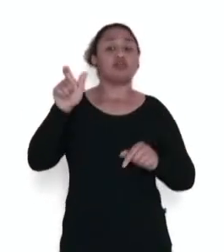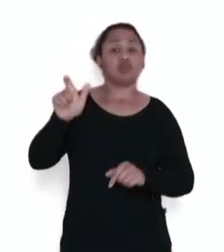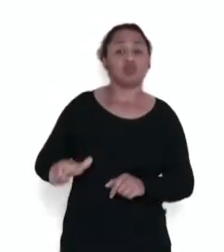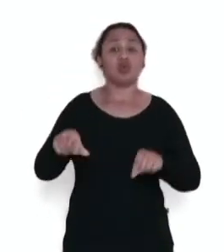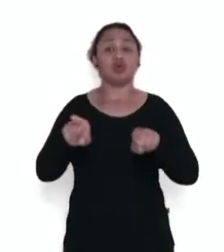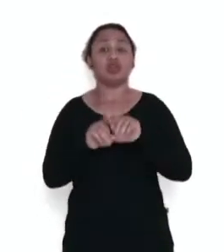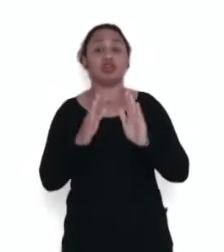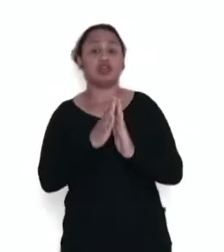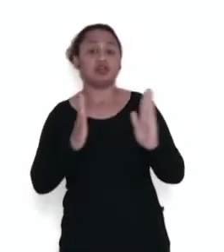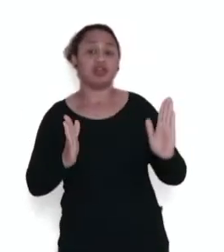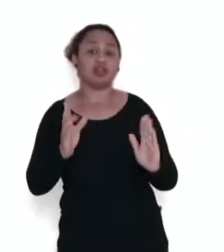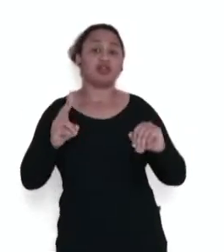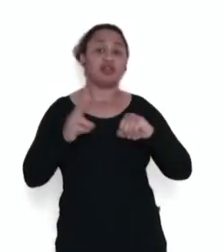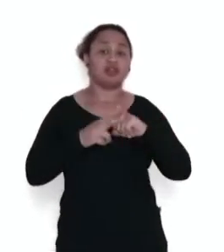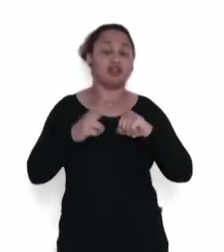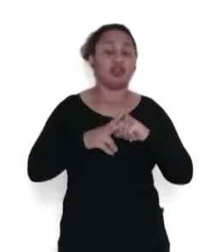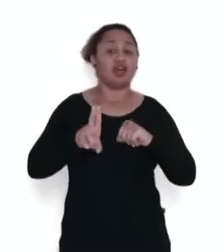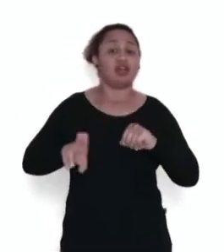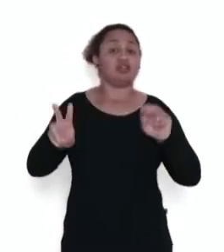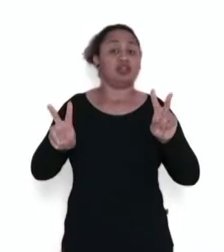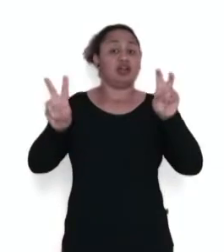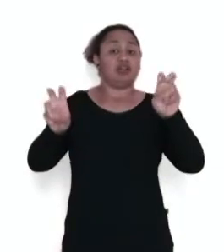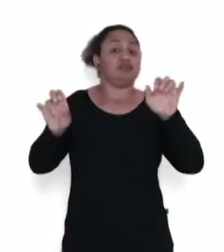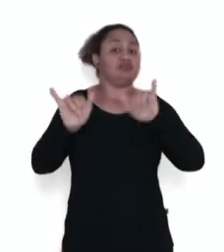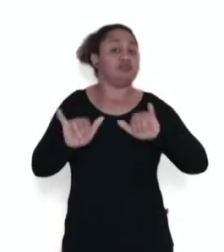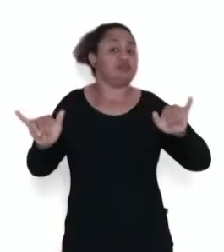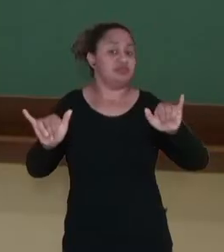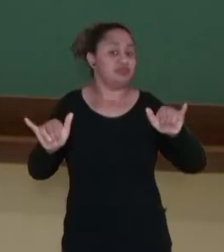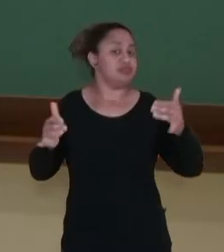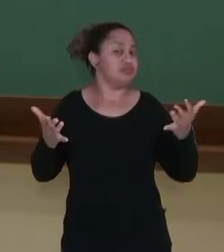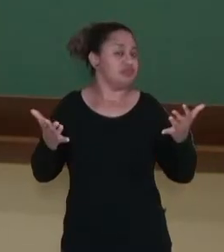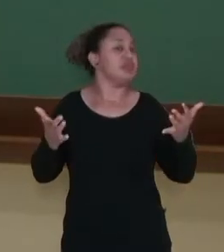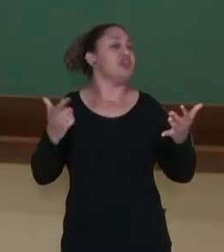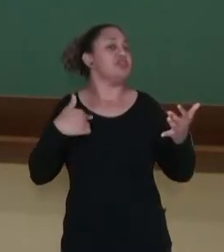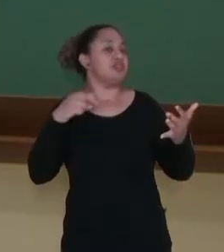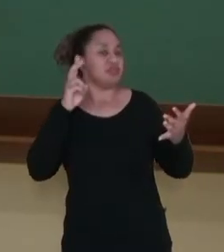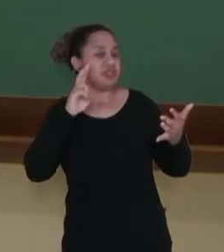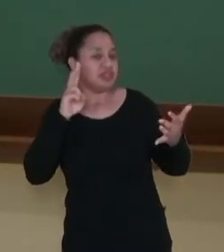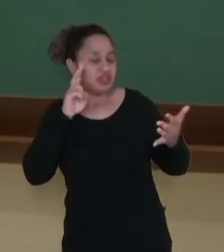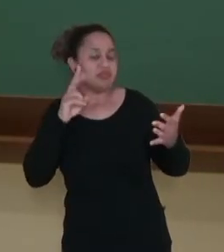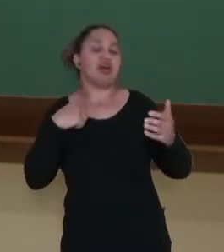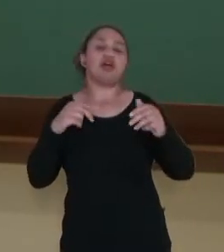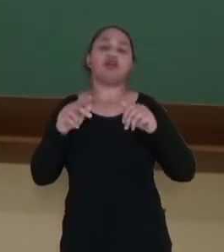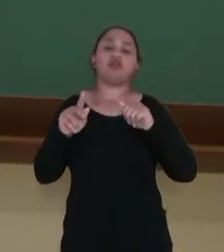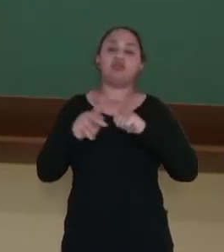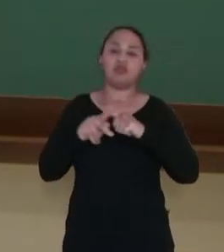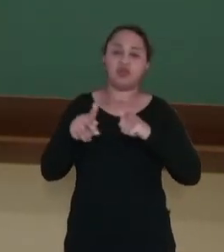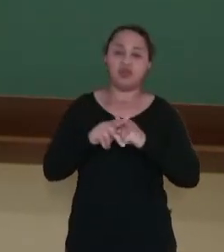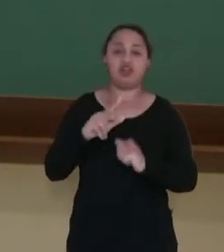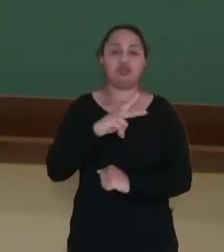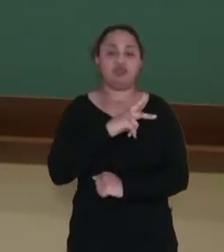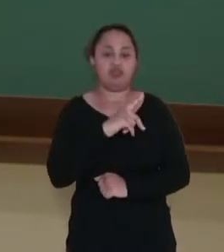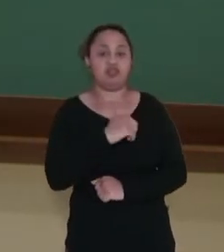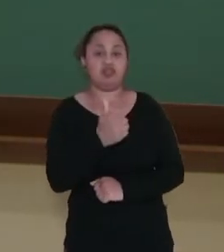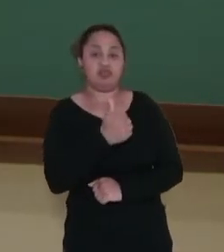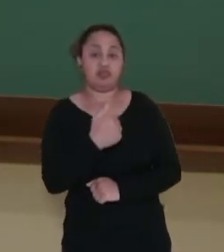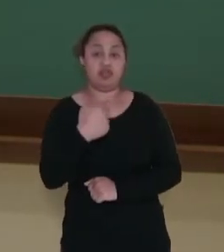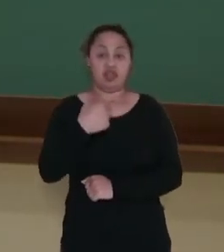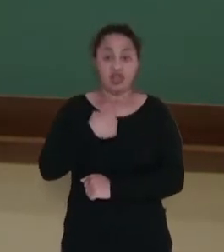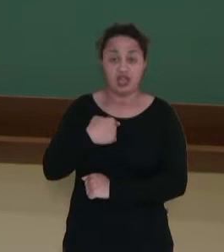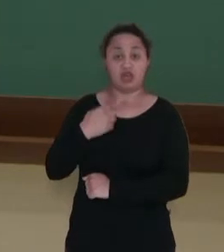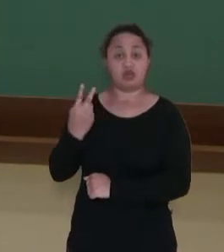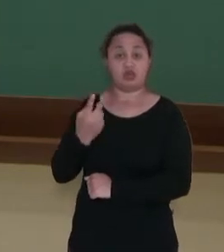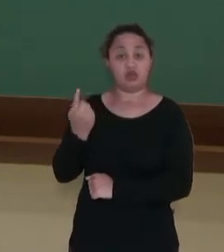são utilizados o tema na campanha? Pessoa, vamos relembrar, pronome pessoal, primeira pessoa eu,